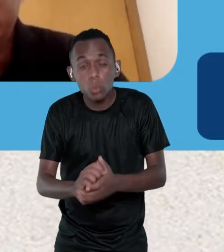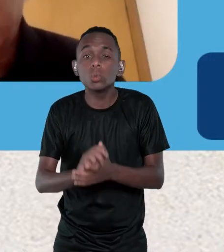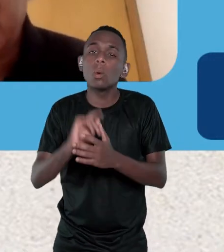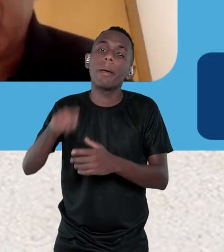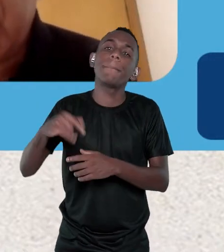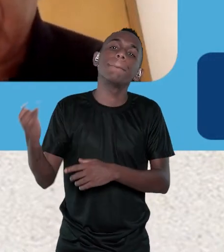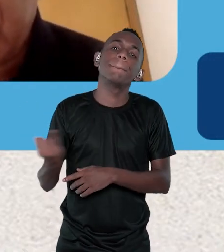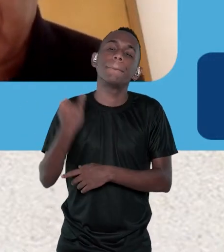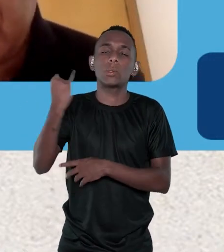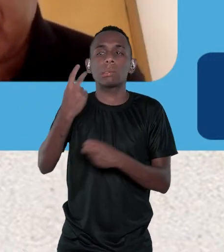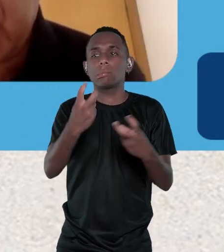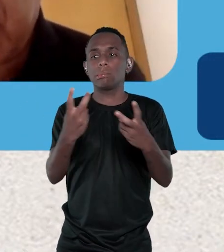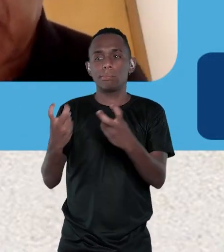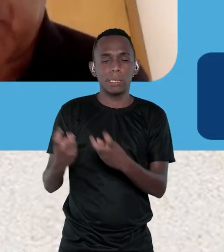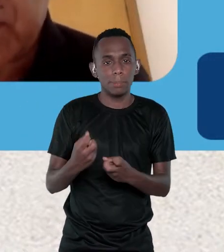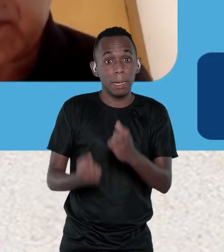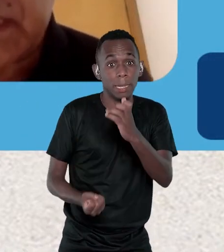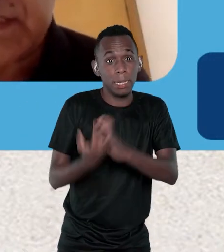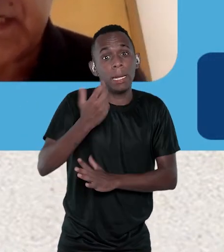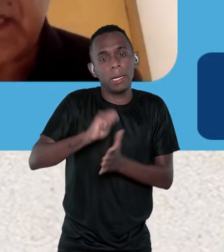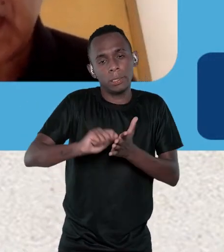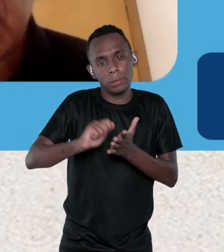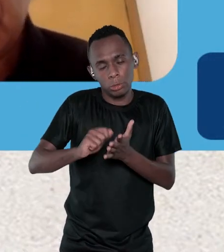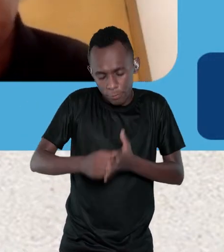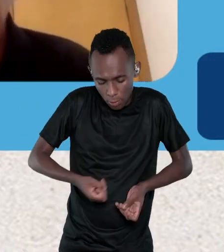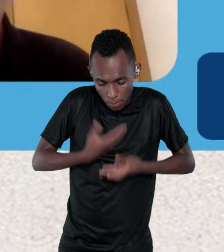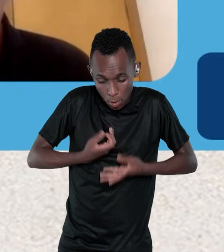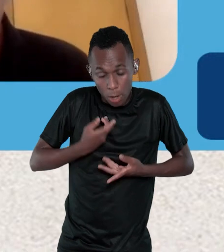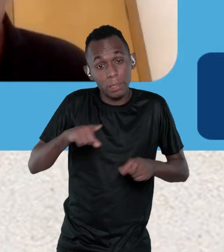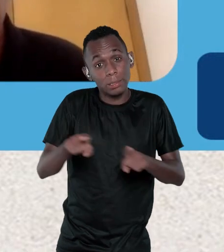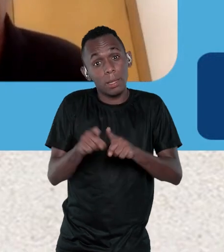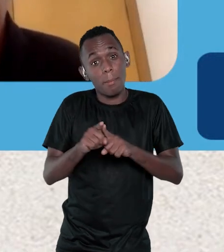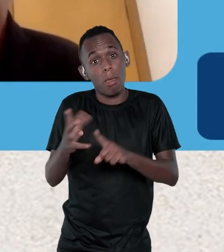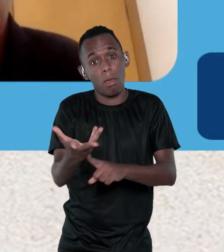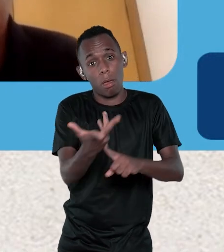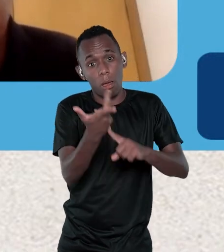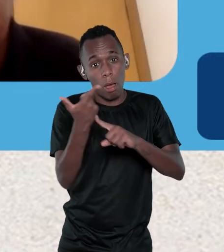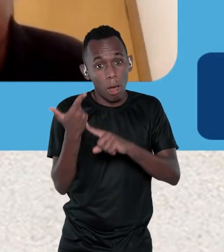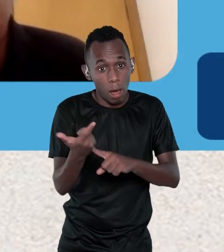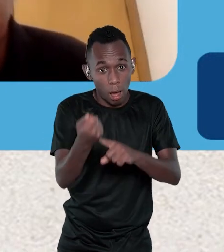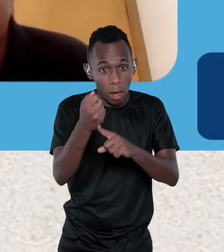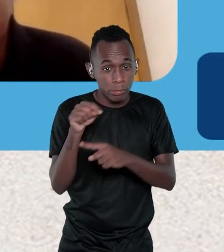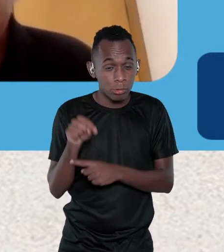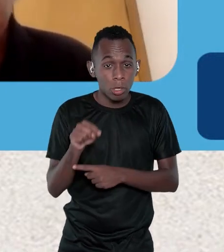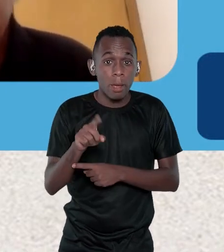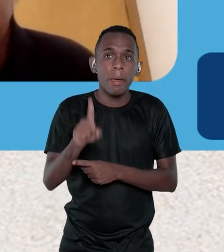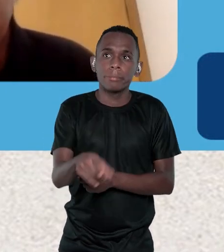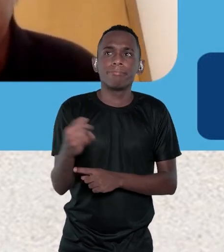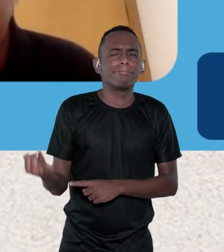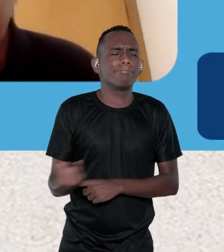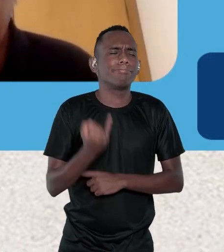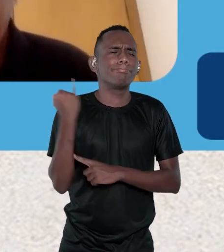Tudo isso tem a extrema importância. E a arte tem